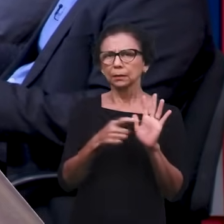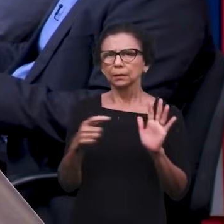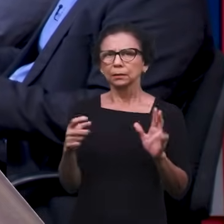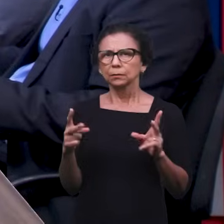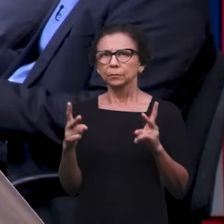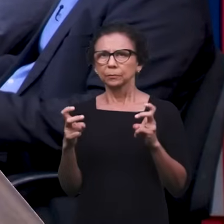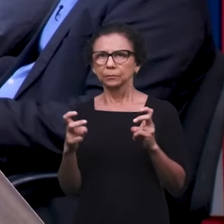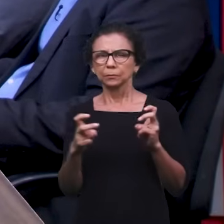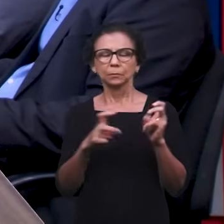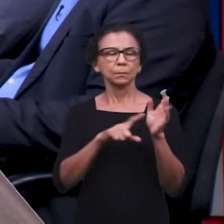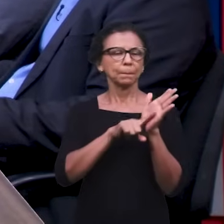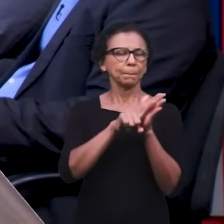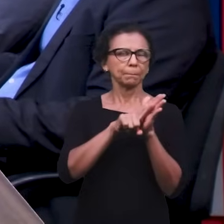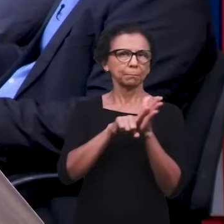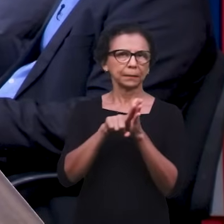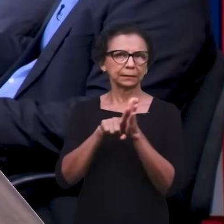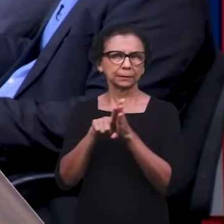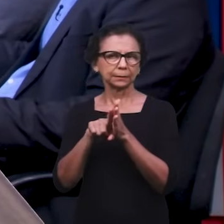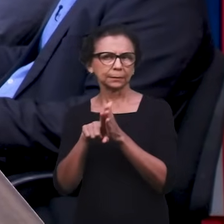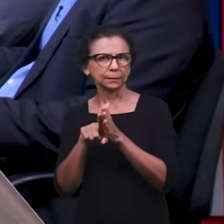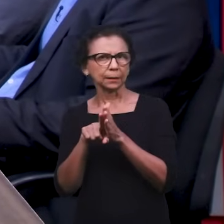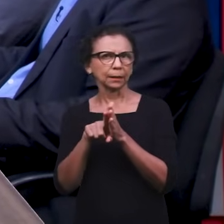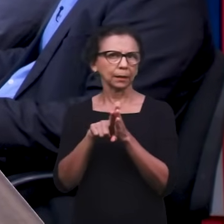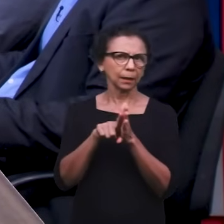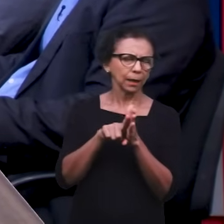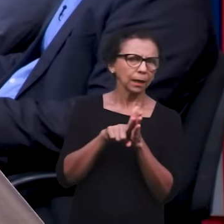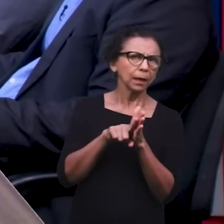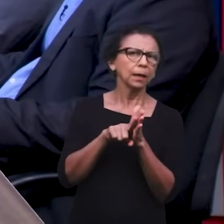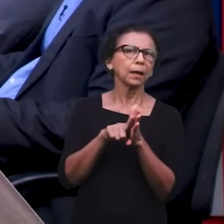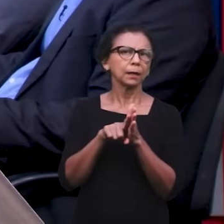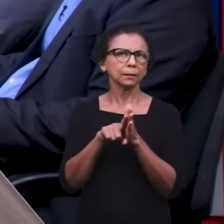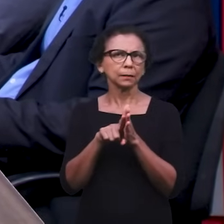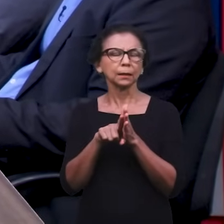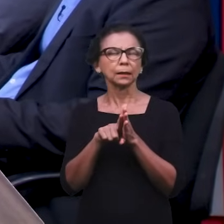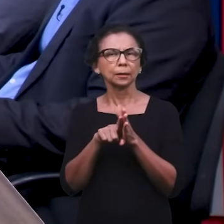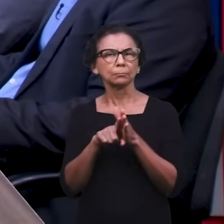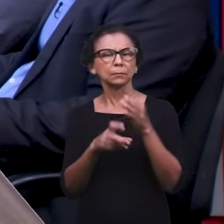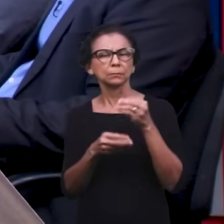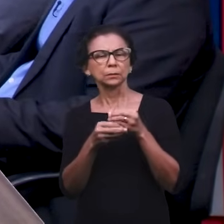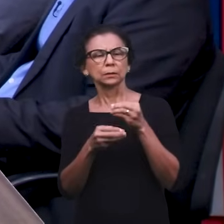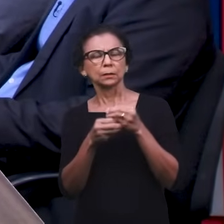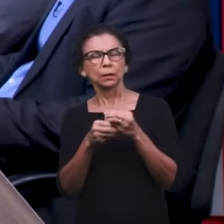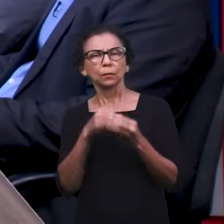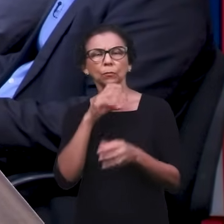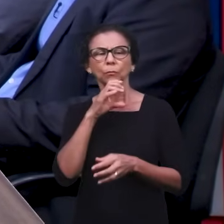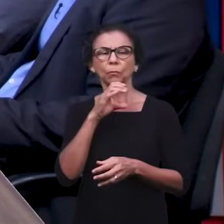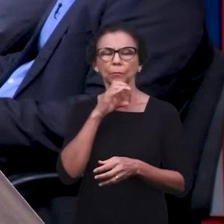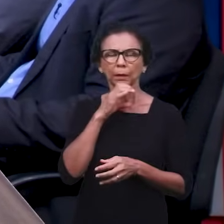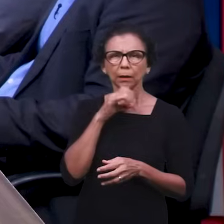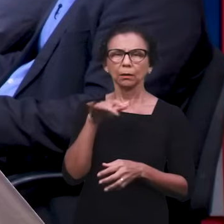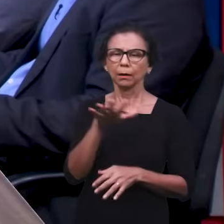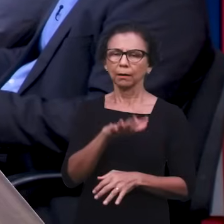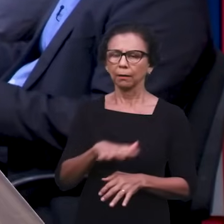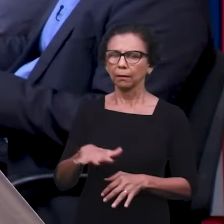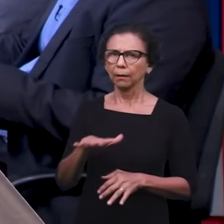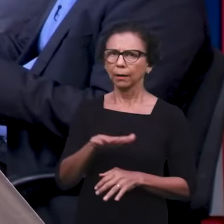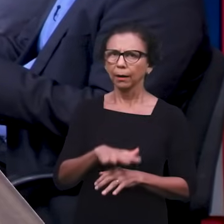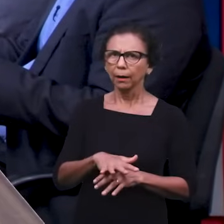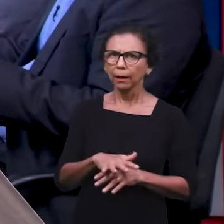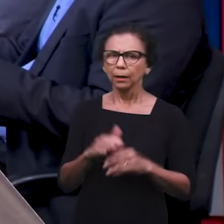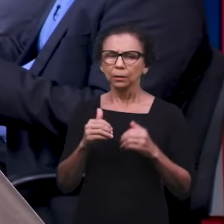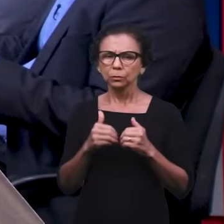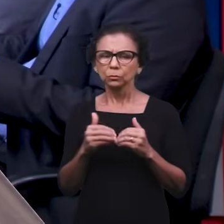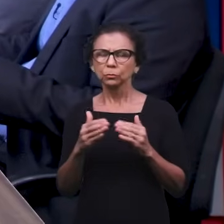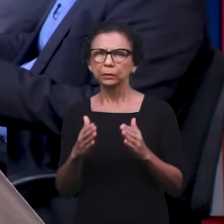em mecanismos de busca, né, que é o maior exemplo que a gente tem hoje é o Google, a princípio ele não